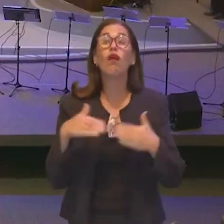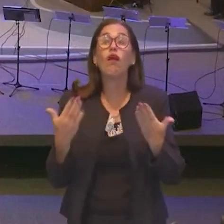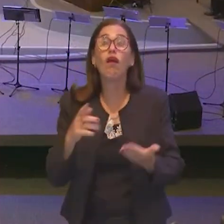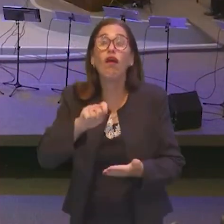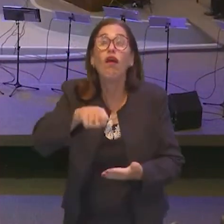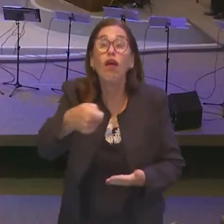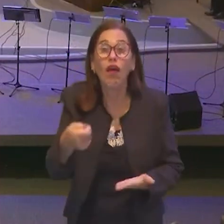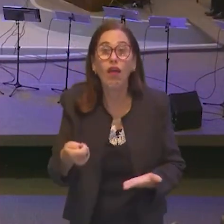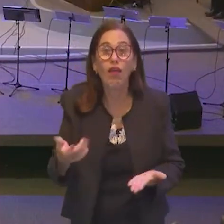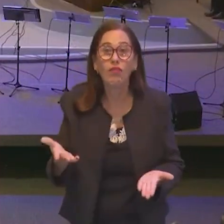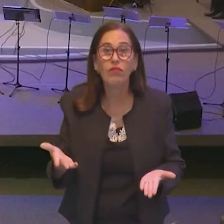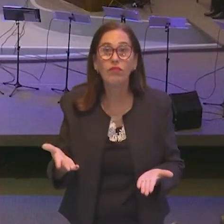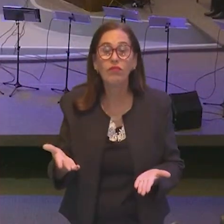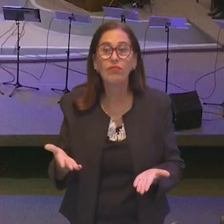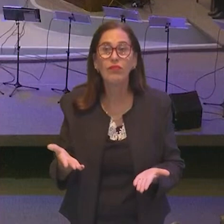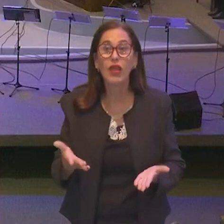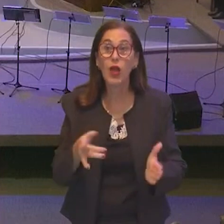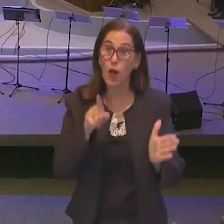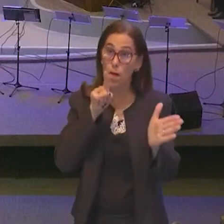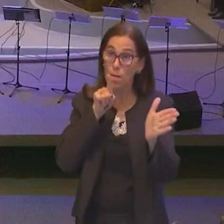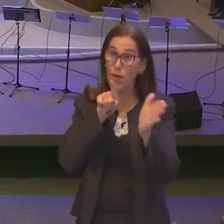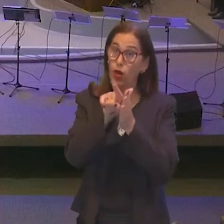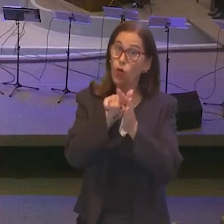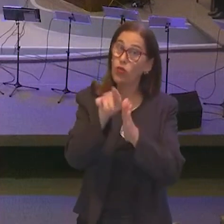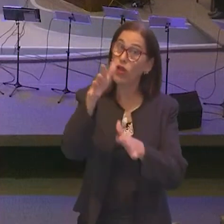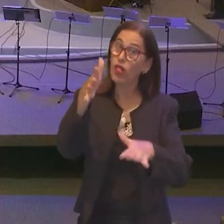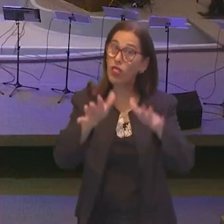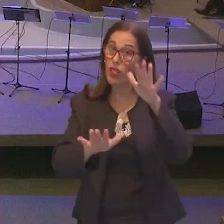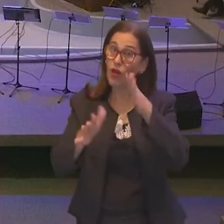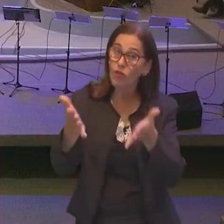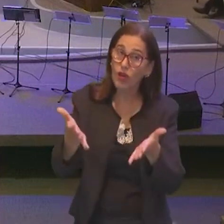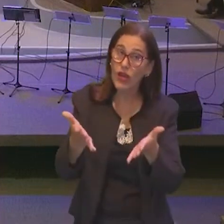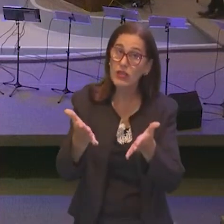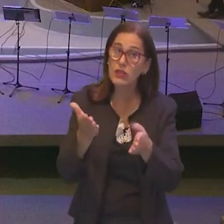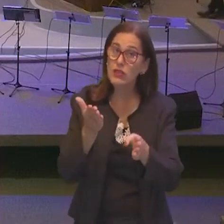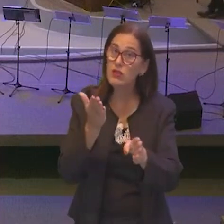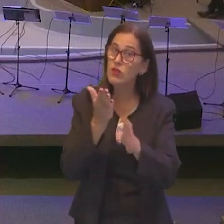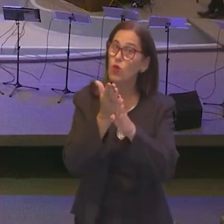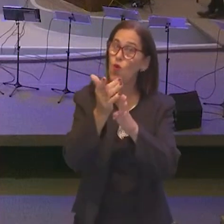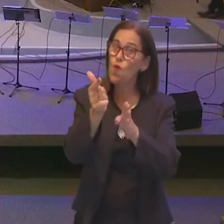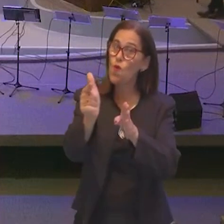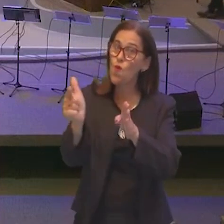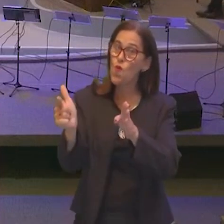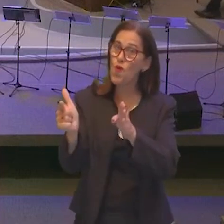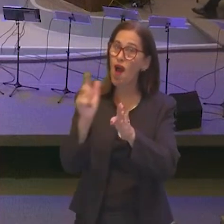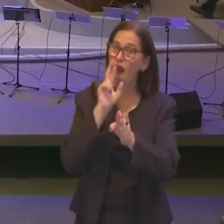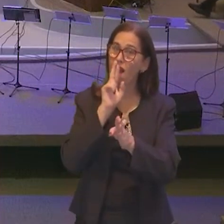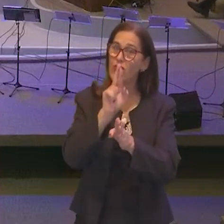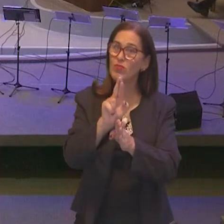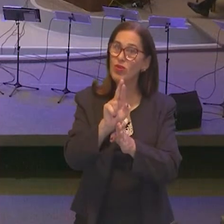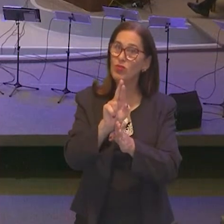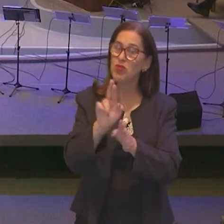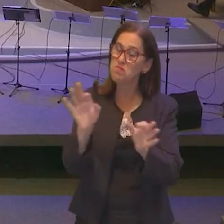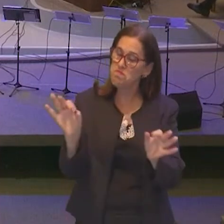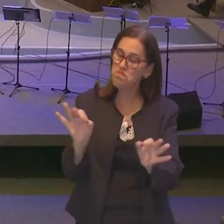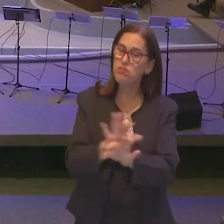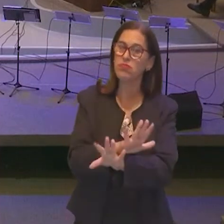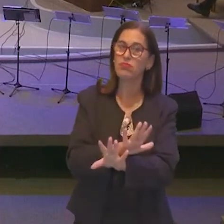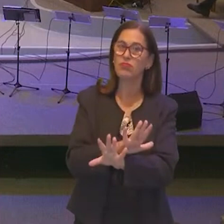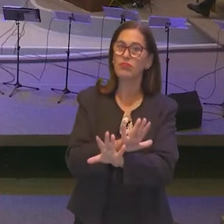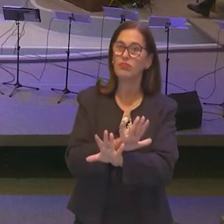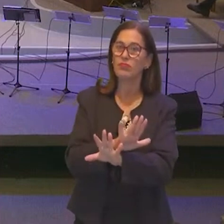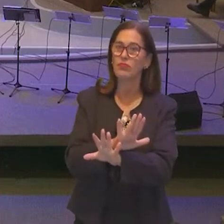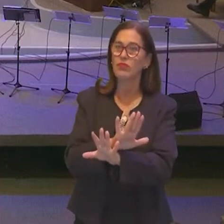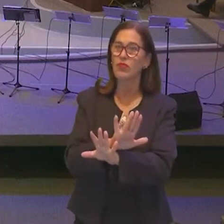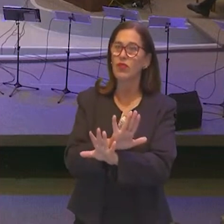é? E é uma pergunta que talvez não encontre uma resposta satisfatória do